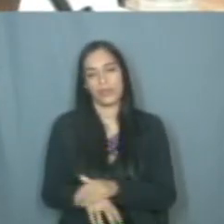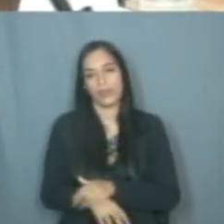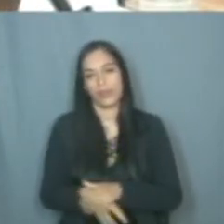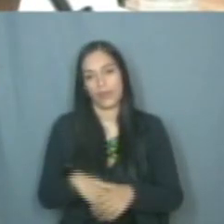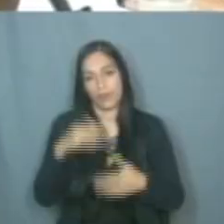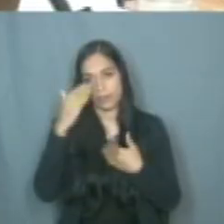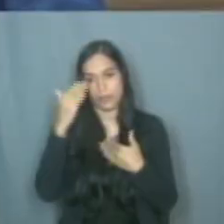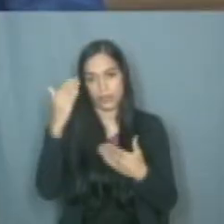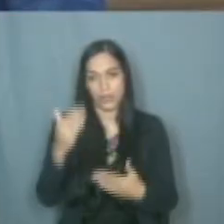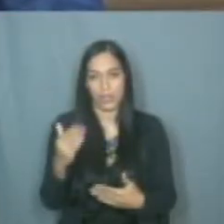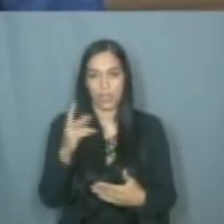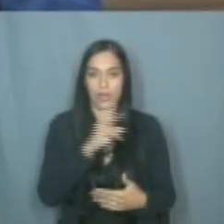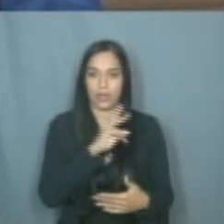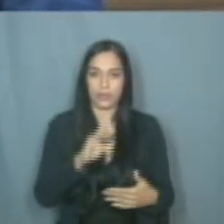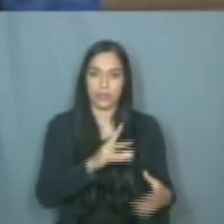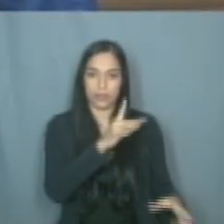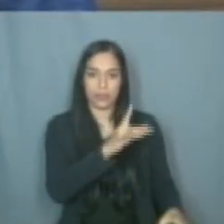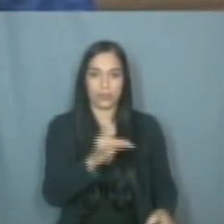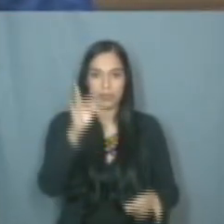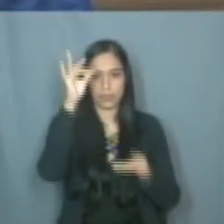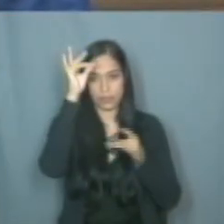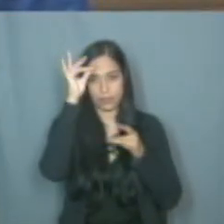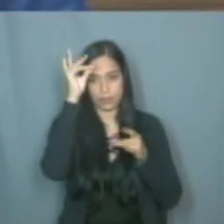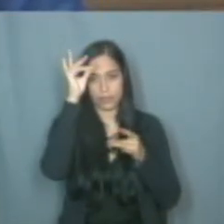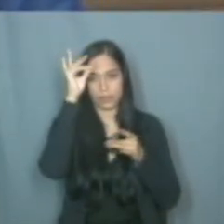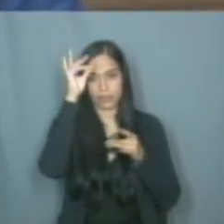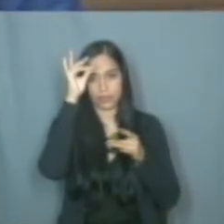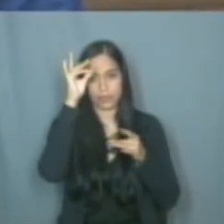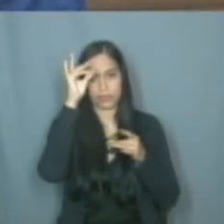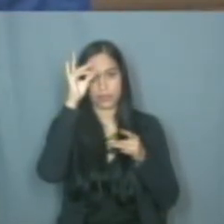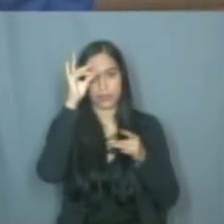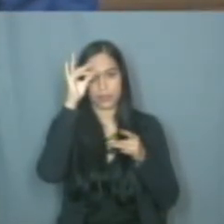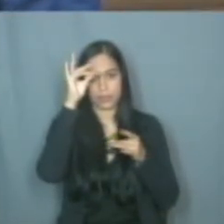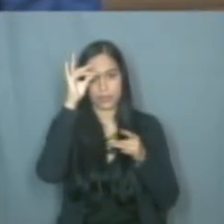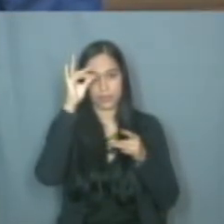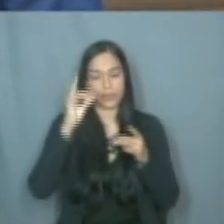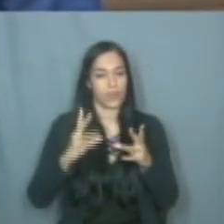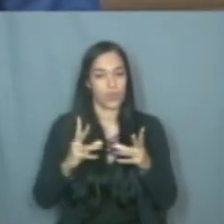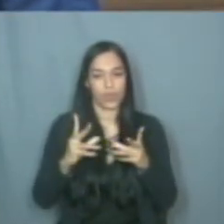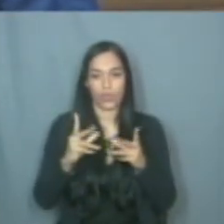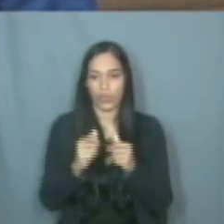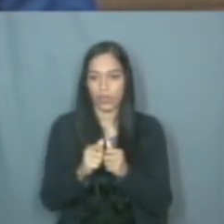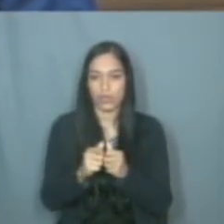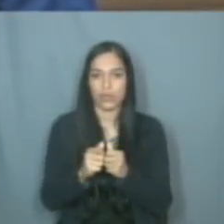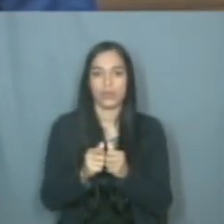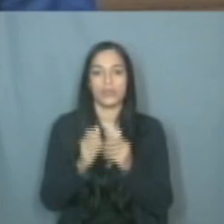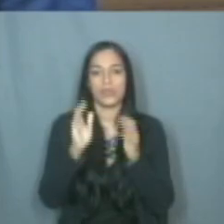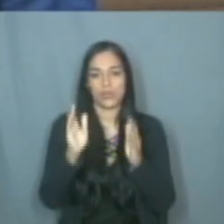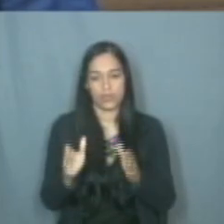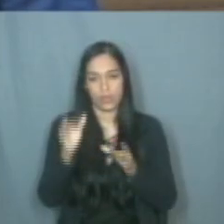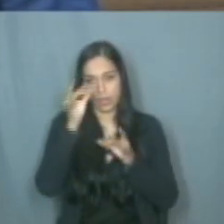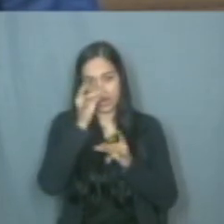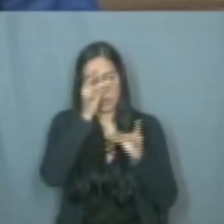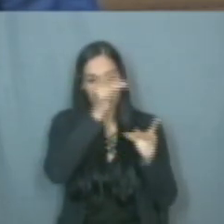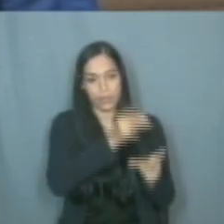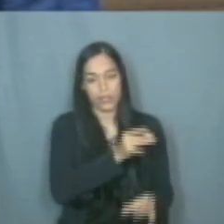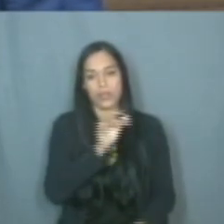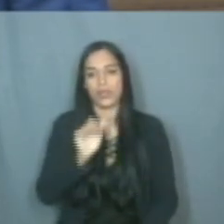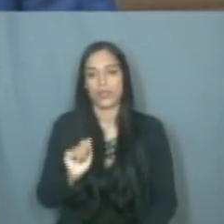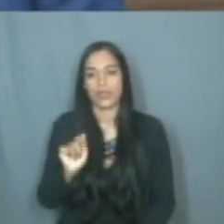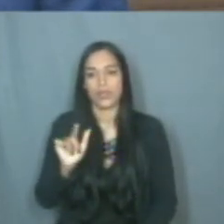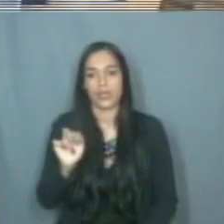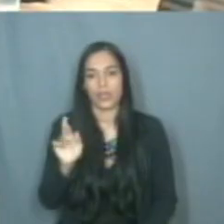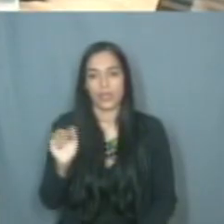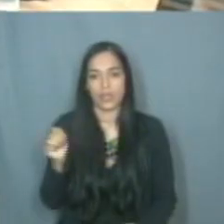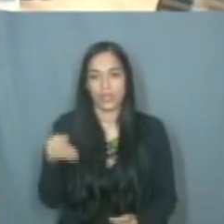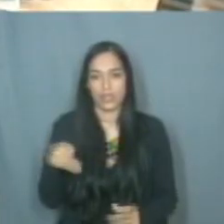obrigado. Obrigado, vereador. Acato a sua parte na íntegra e já passo para o vereador Felipe Alecrim.